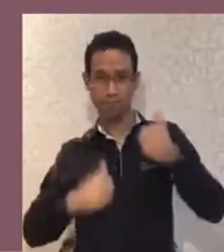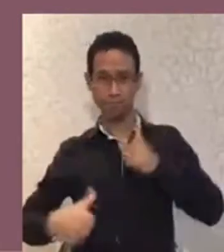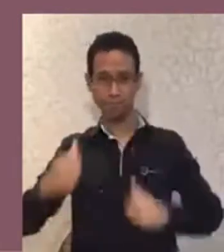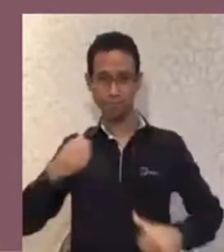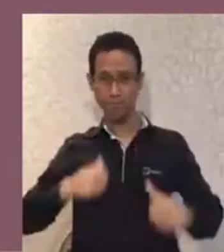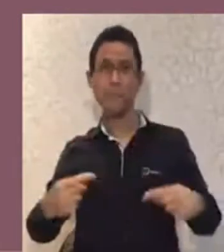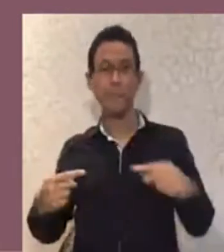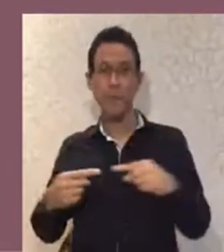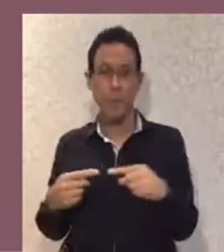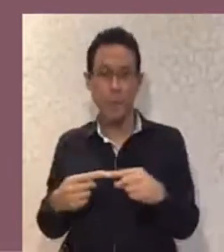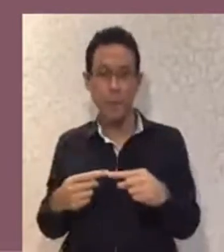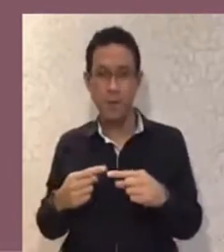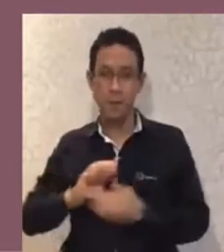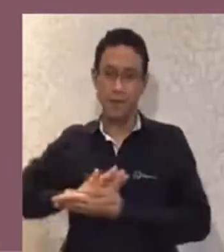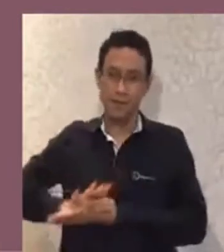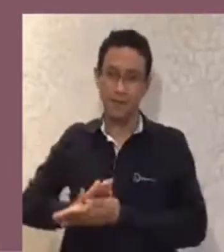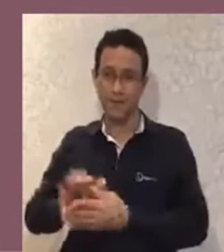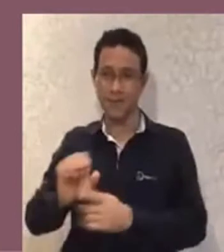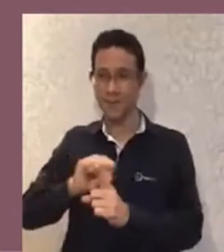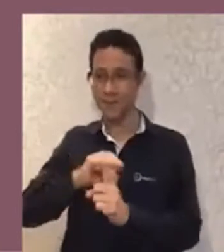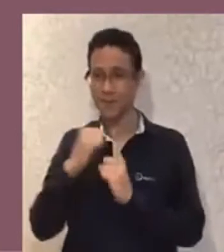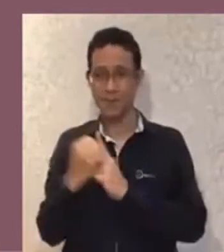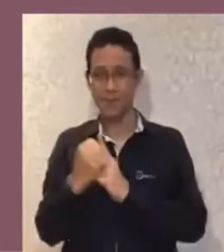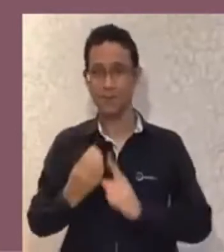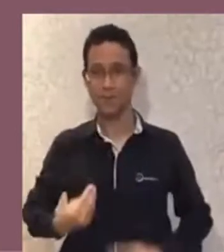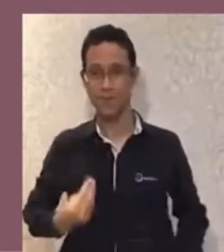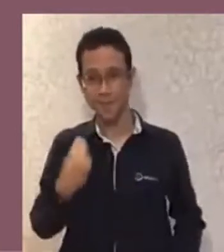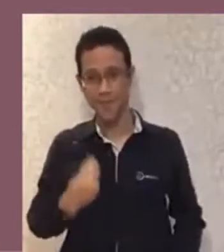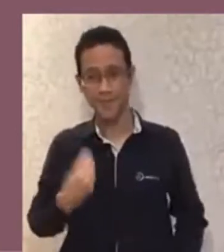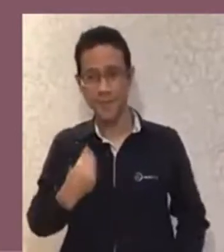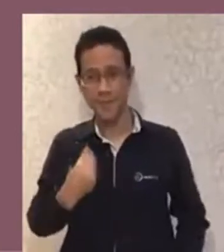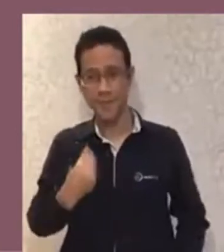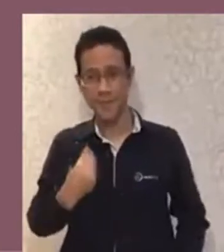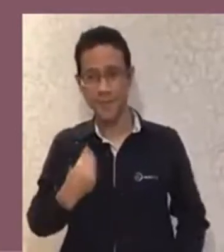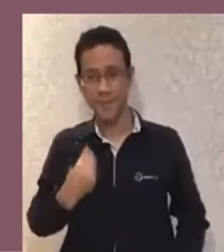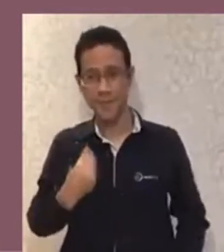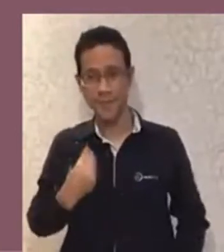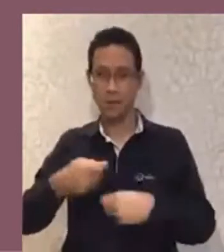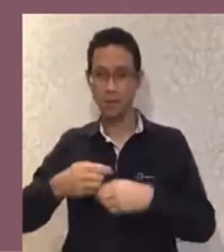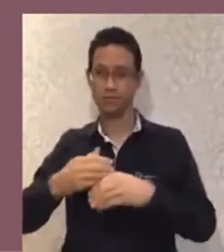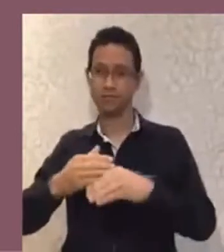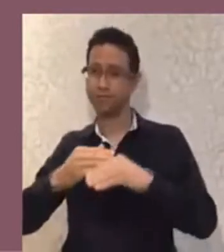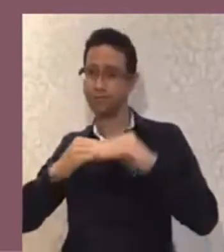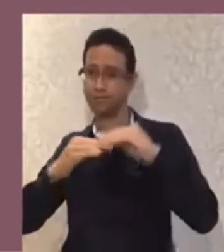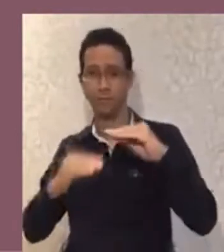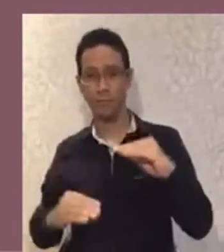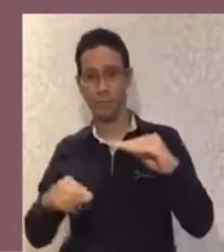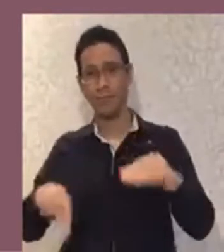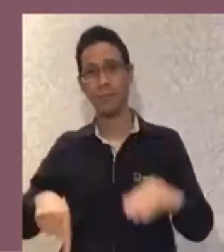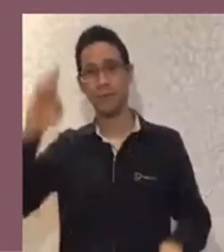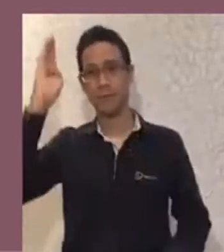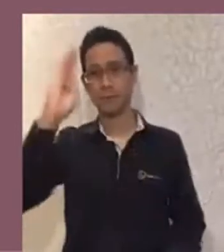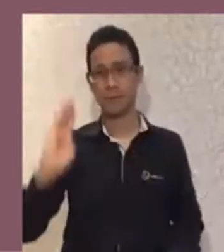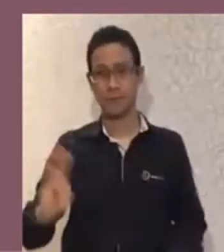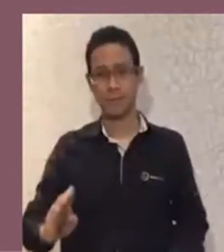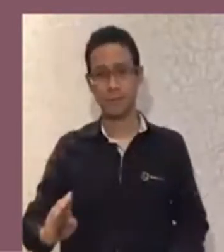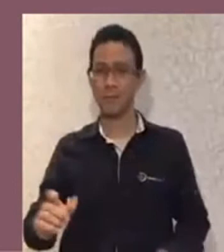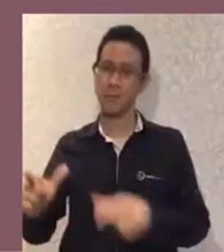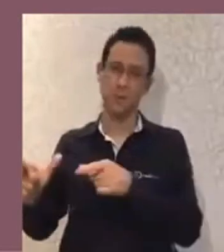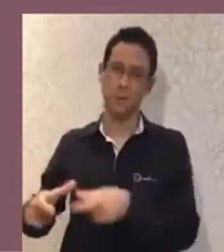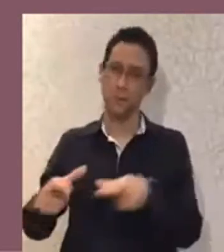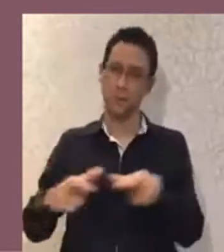aos abismos econômicos do país. São dezenas de trabalhos no campo da TV, cinema,